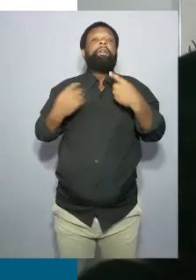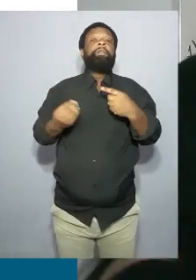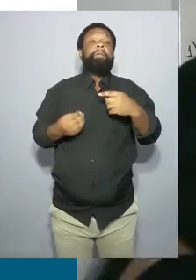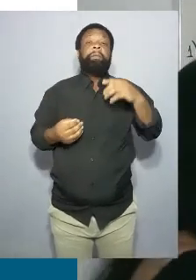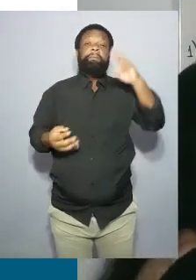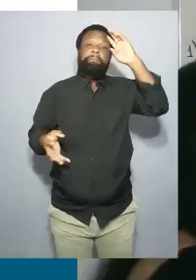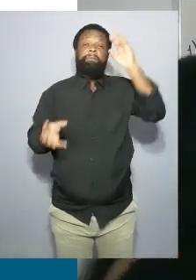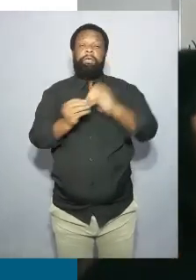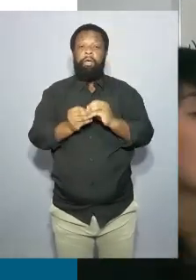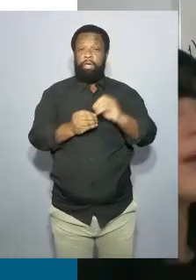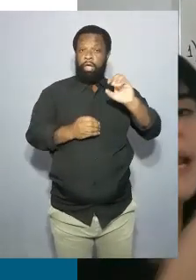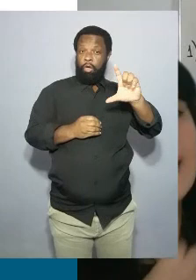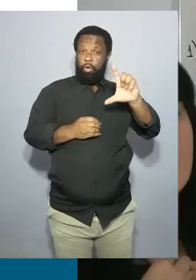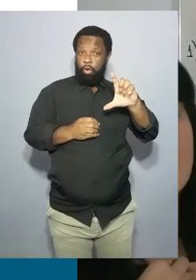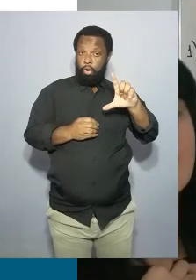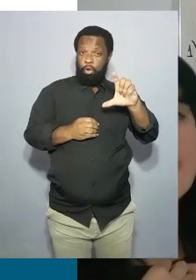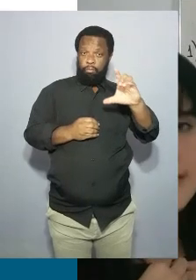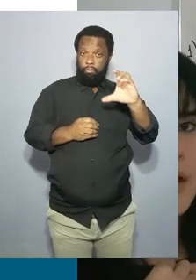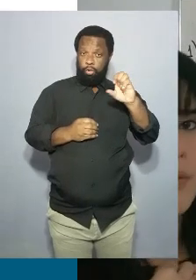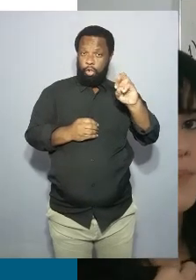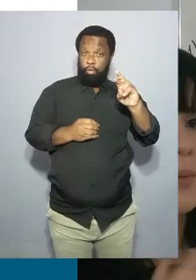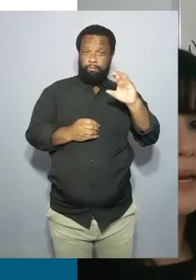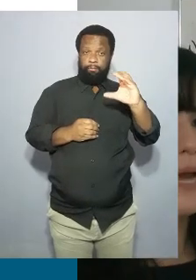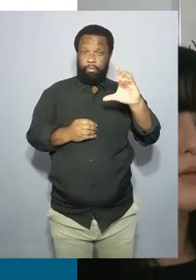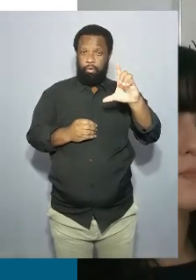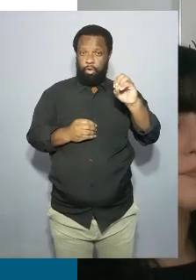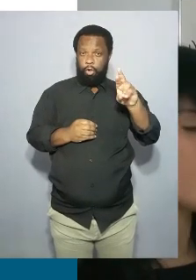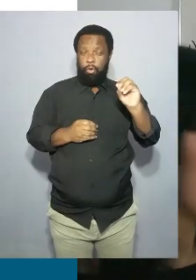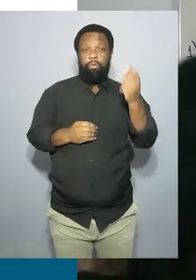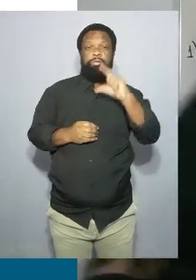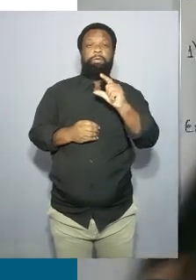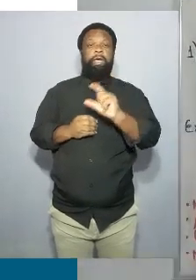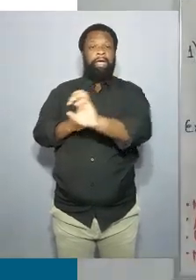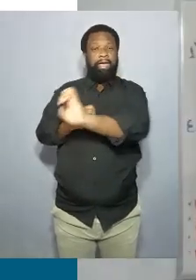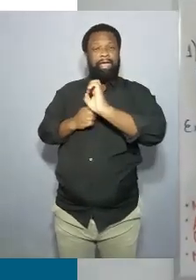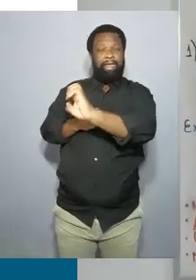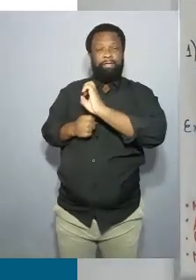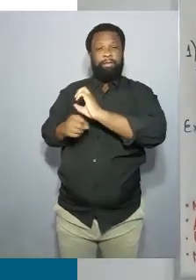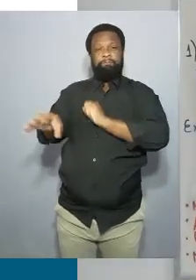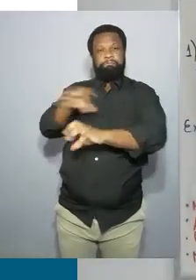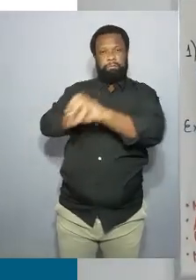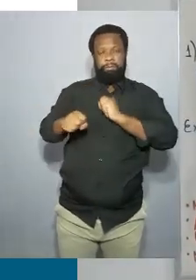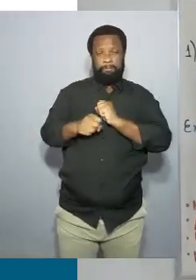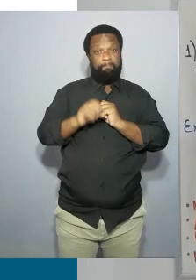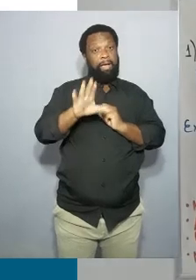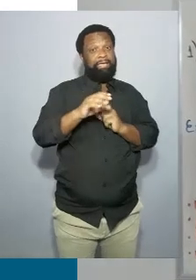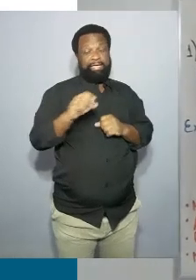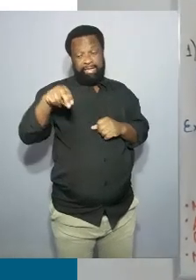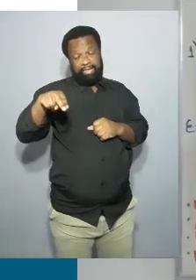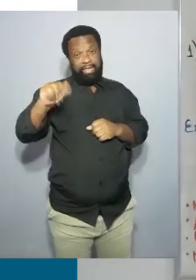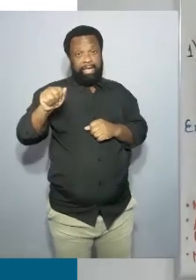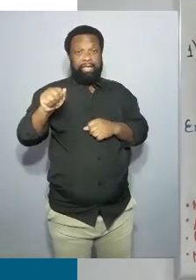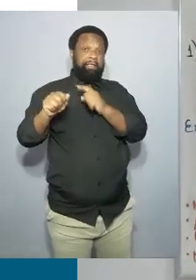consideramos que o cloro ganha o elétron da ligação, combinado? Já o sódio, se o cloro ganhou